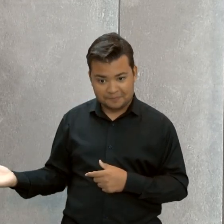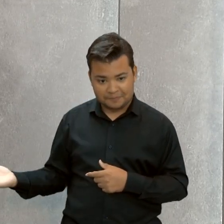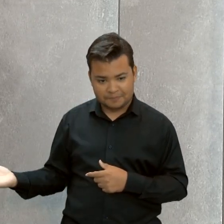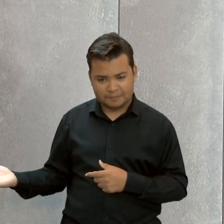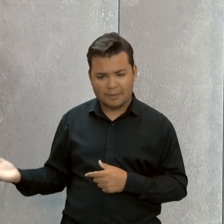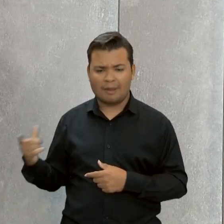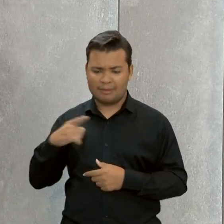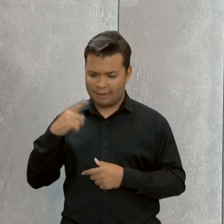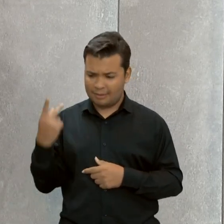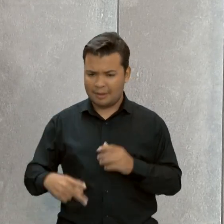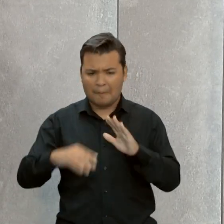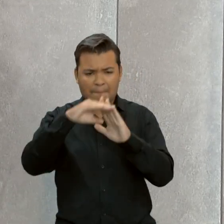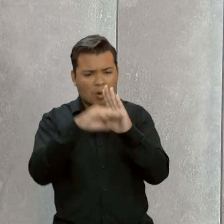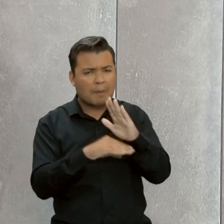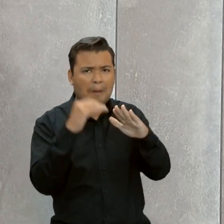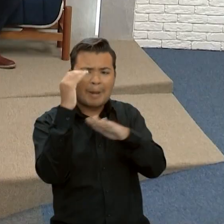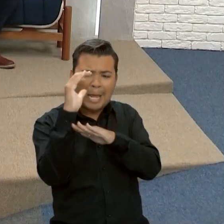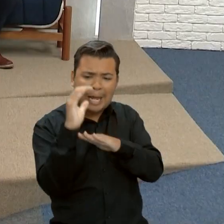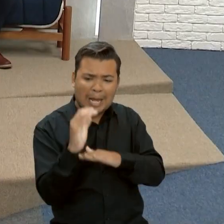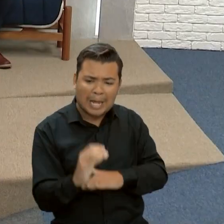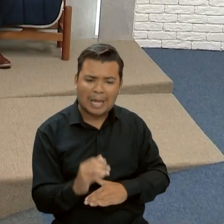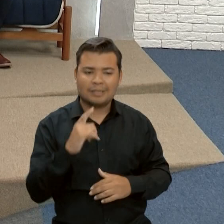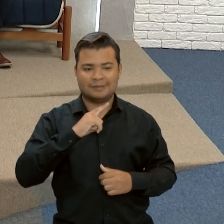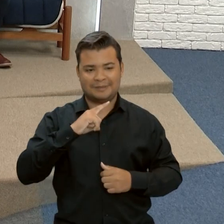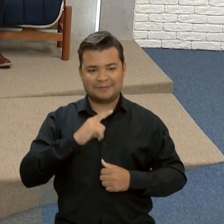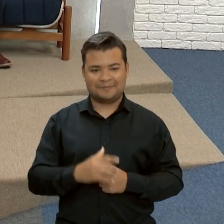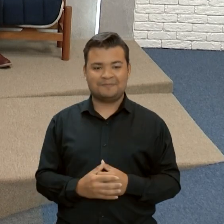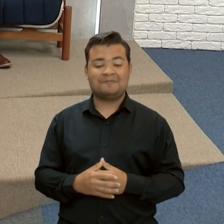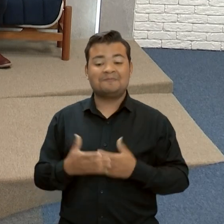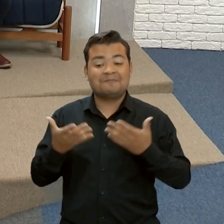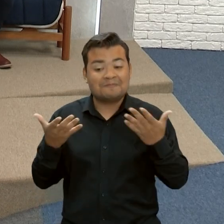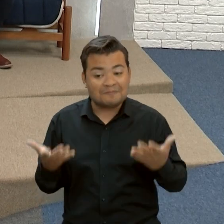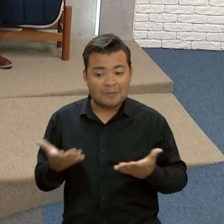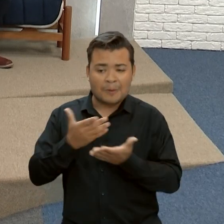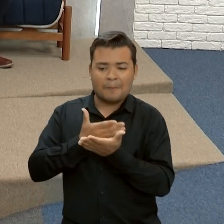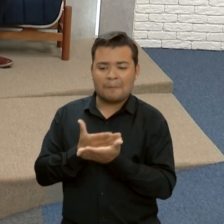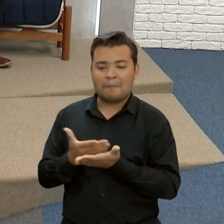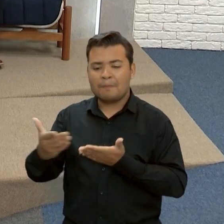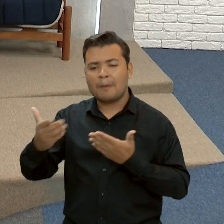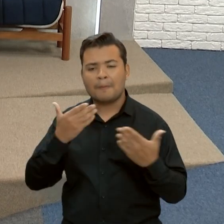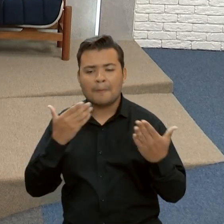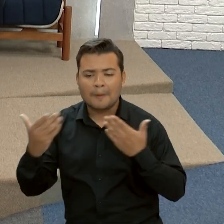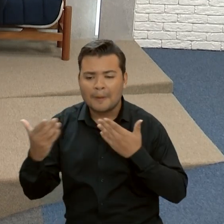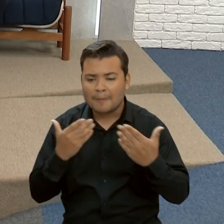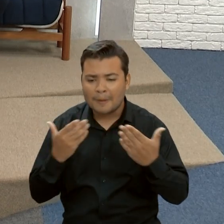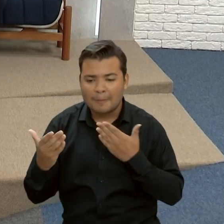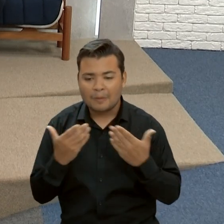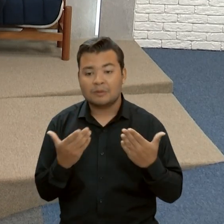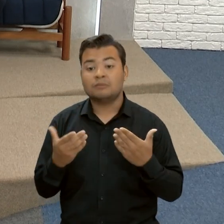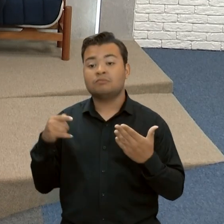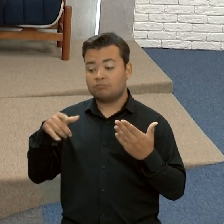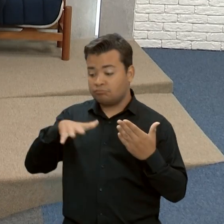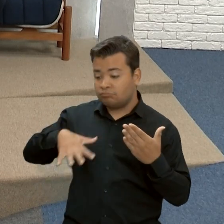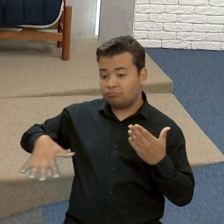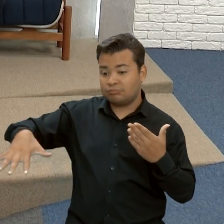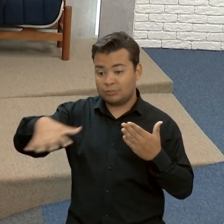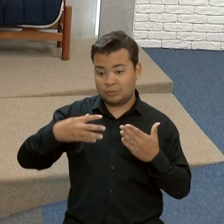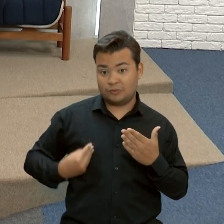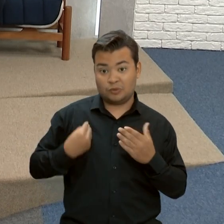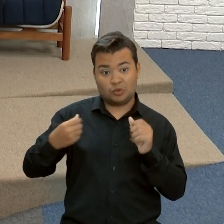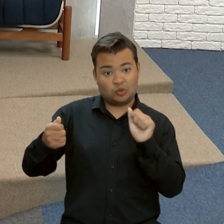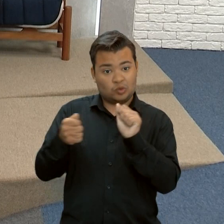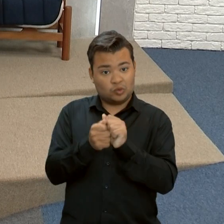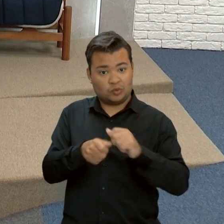toda a nossa programação. Muito bem, então, para a gente começar então o nosso bate-papo aqui já no estúdio comigo,